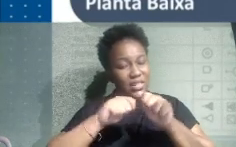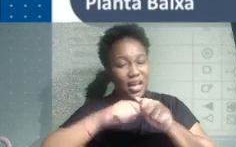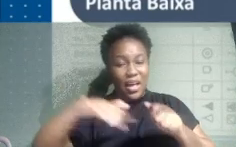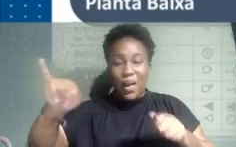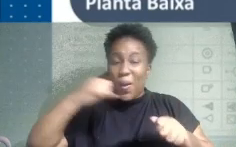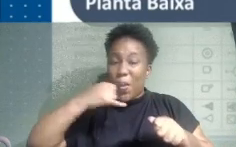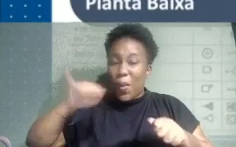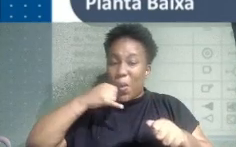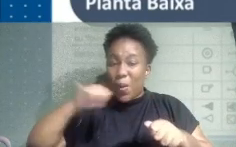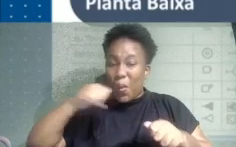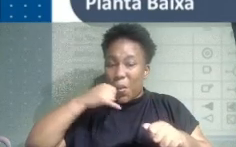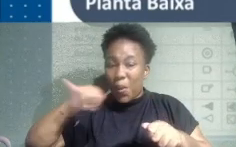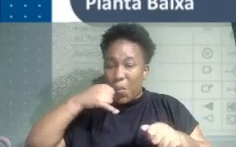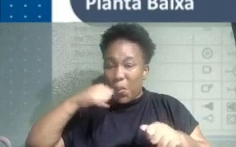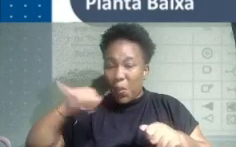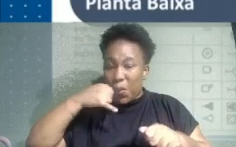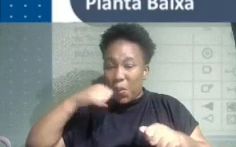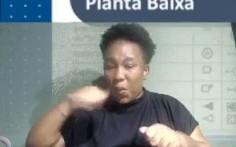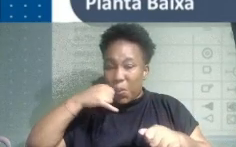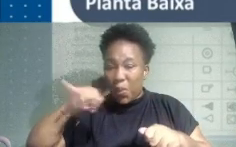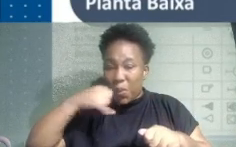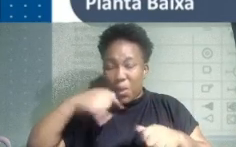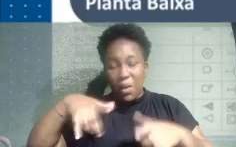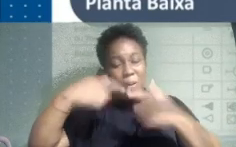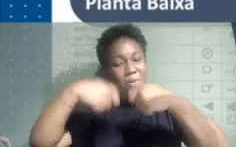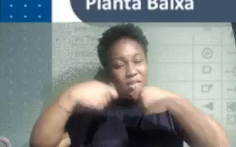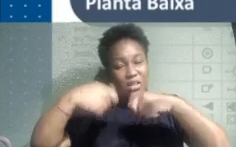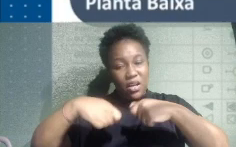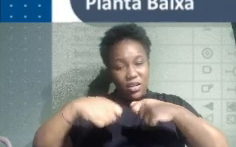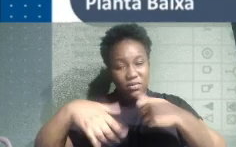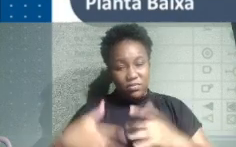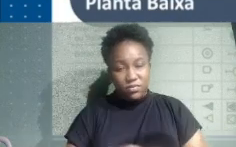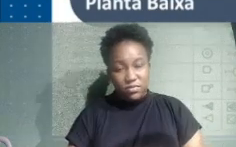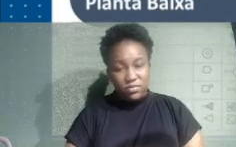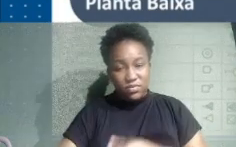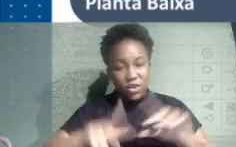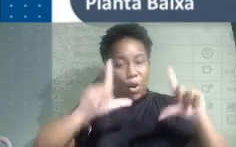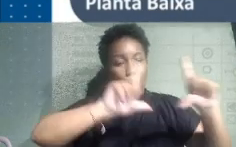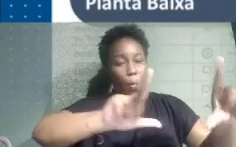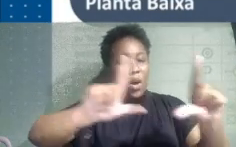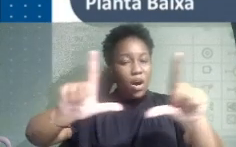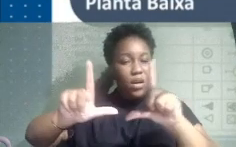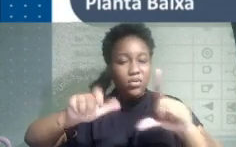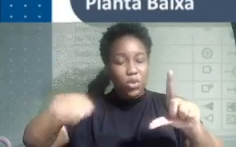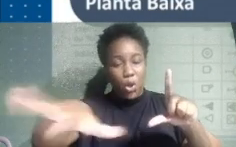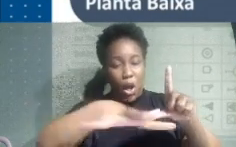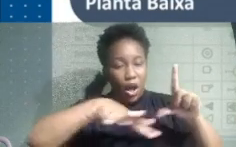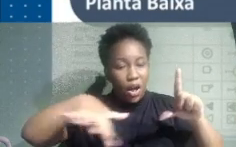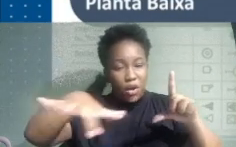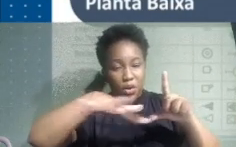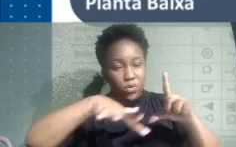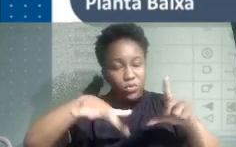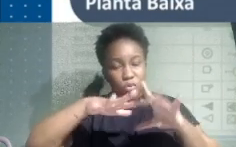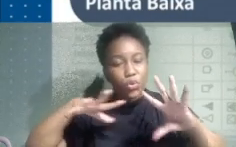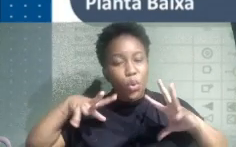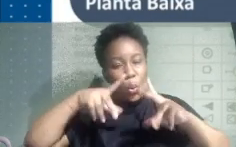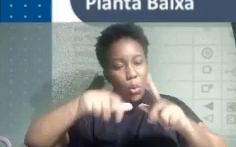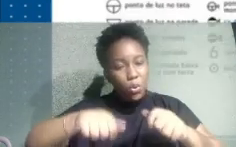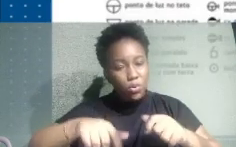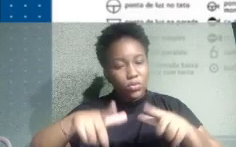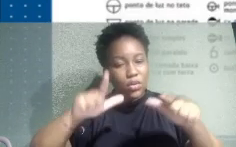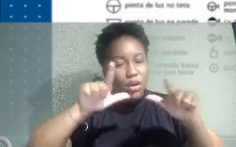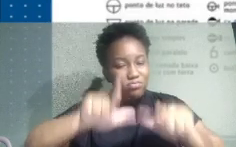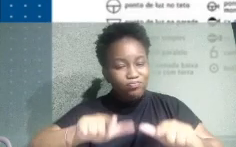elétrico, aí você precisa traçar os circuitos que estão saindo do quadro geral até os pontos de tomada de iluminação. Tudo isso é colocado na planta